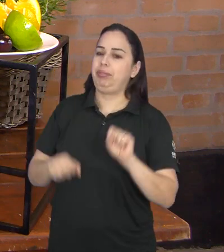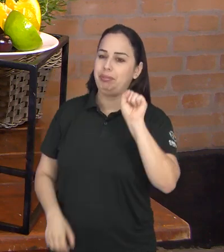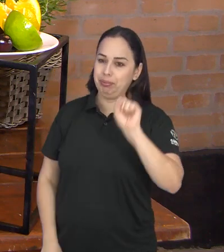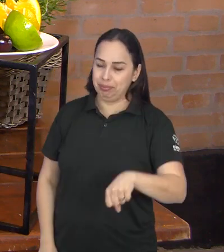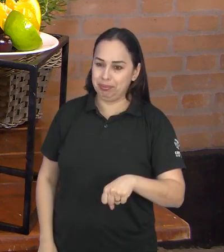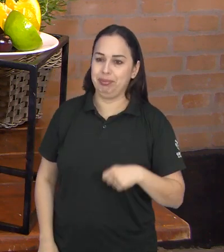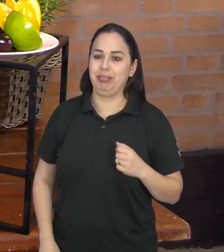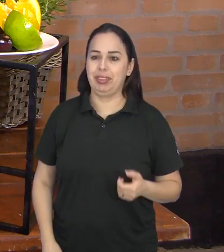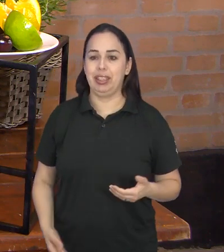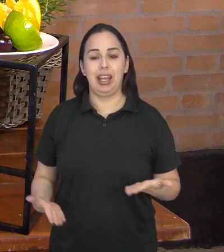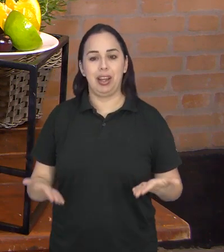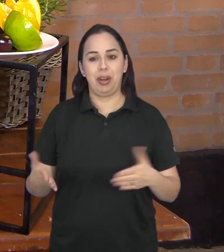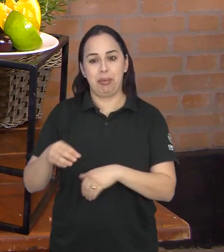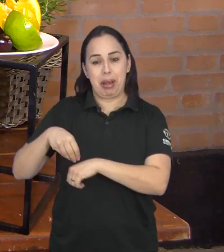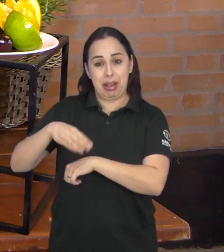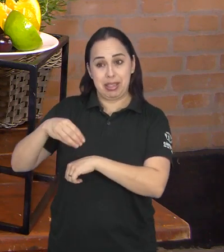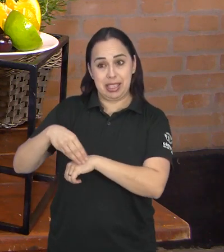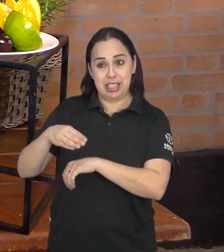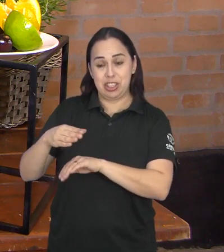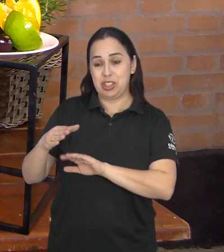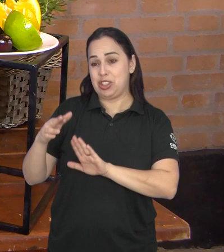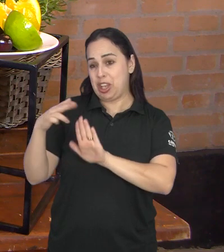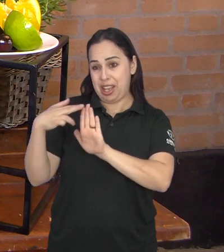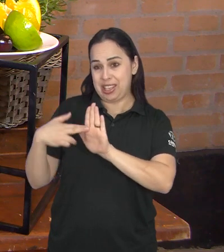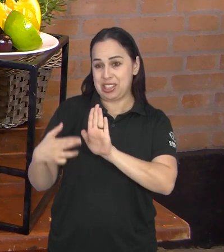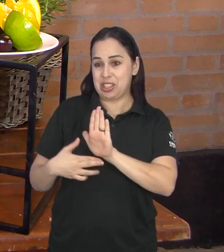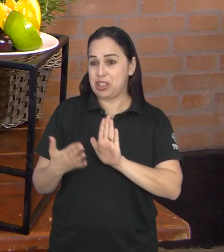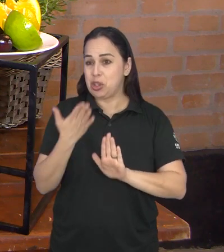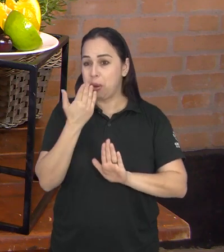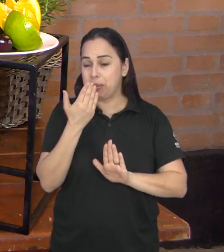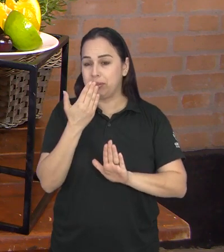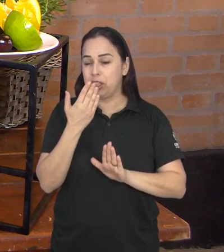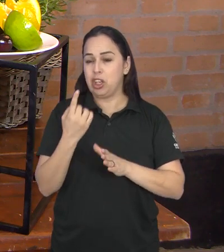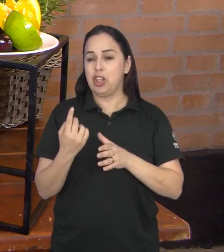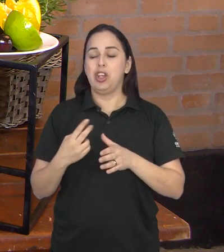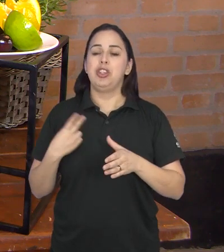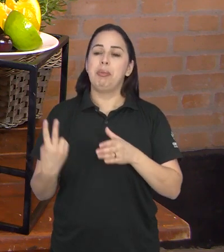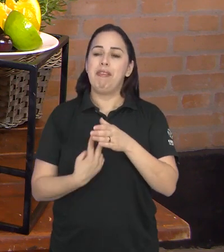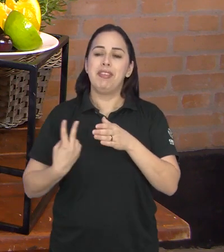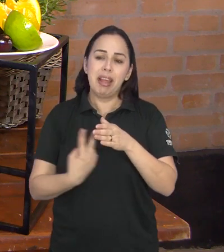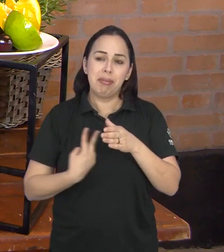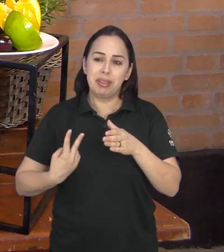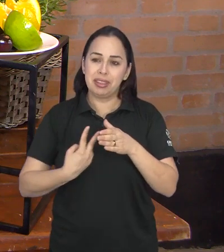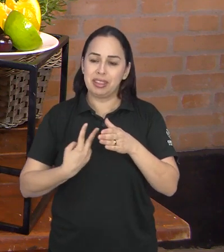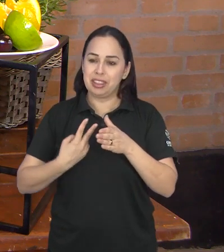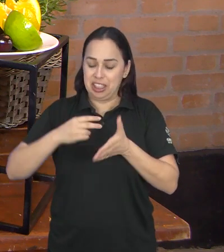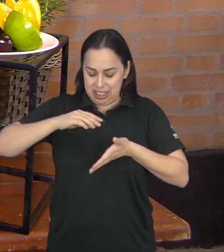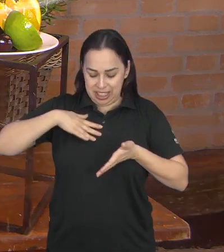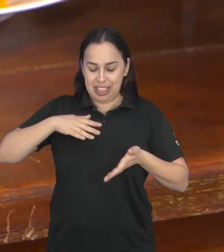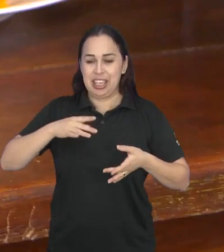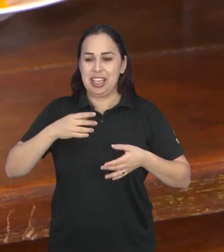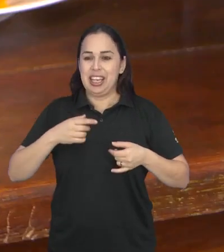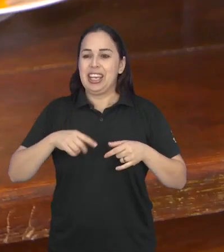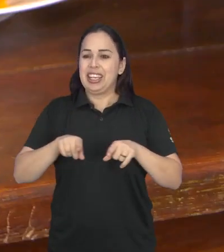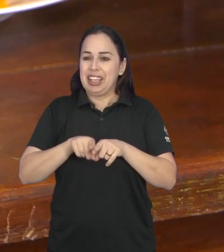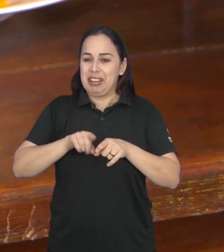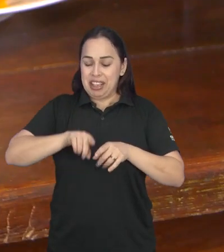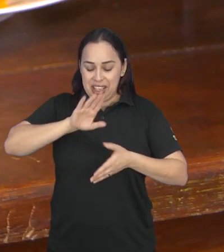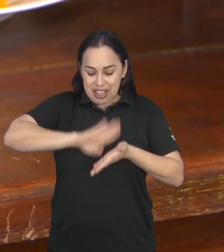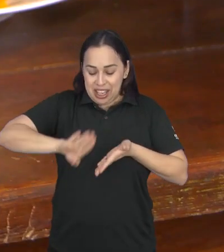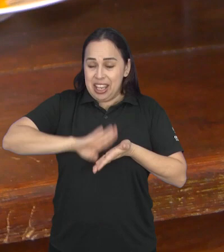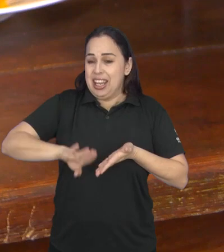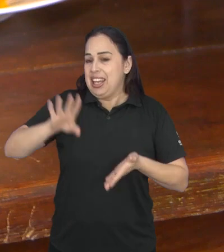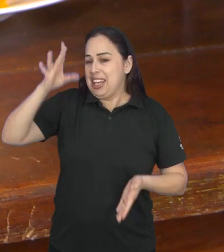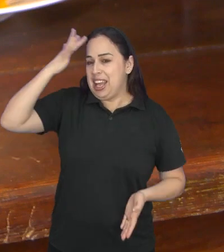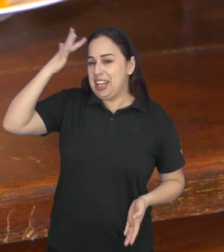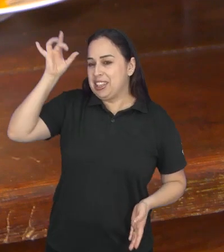nós vamos dar uma receita para vocês de um suco detox, de um suco antioxidante para curar